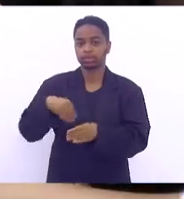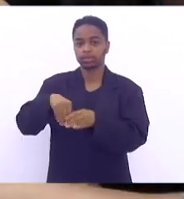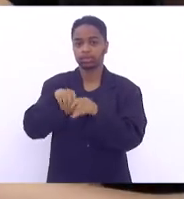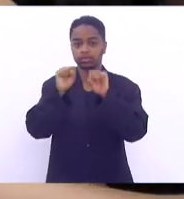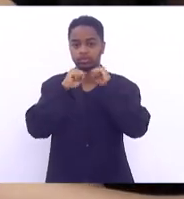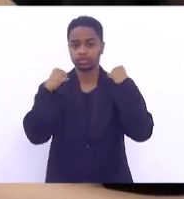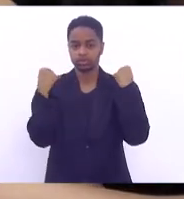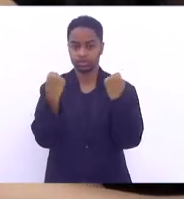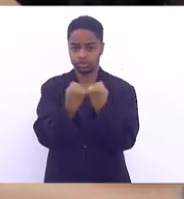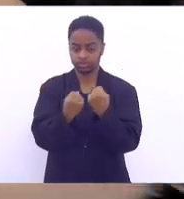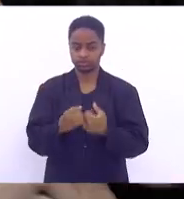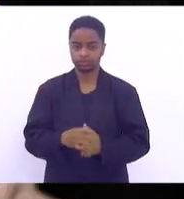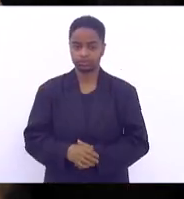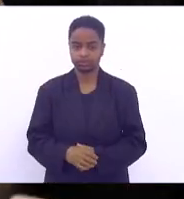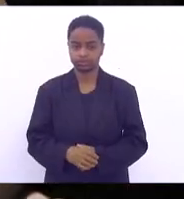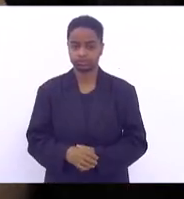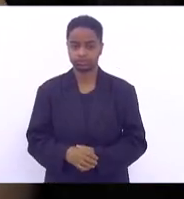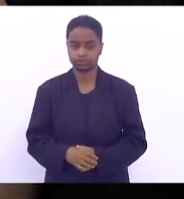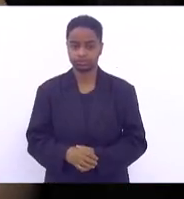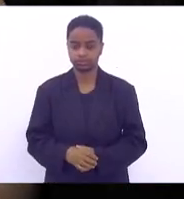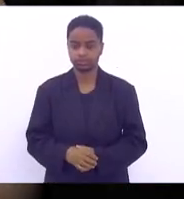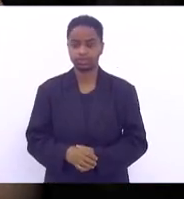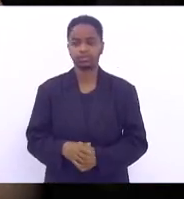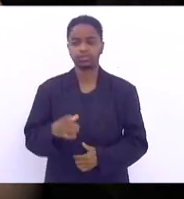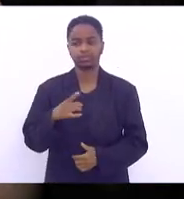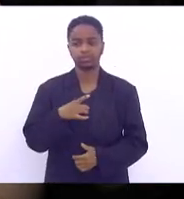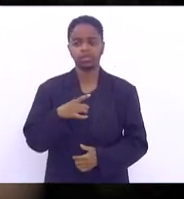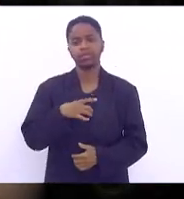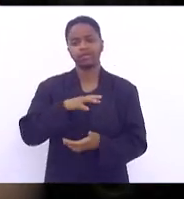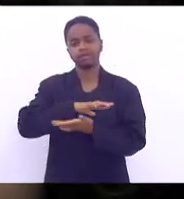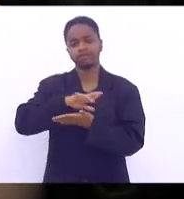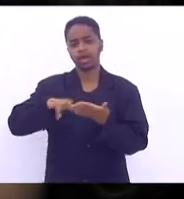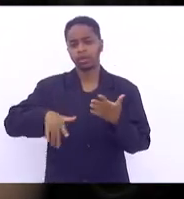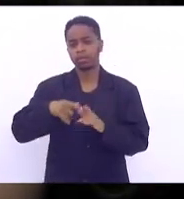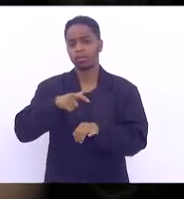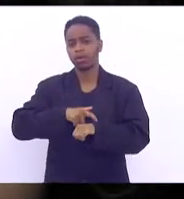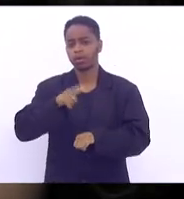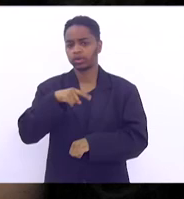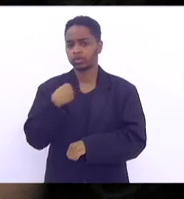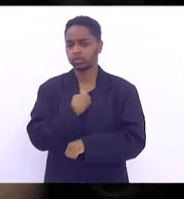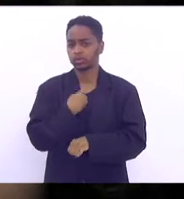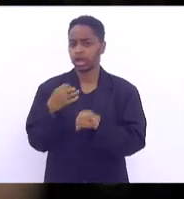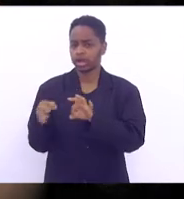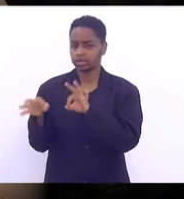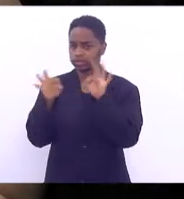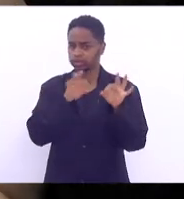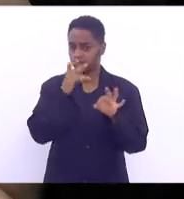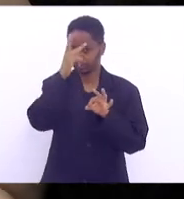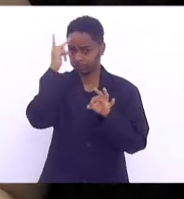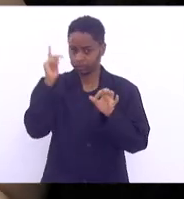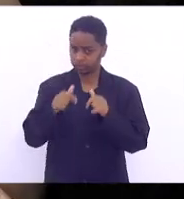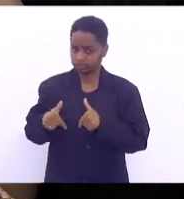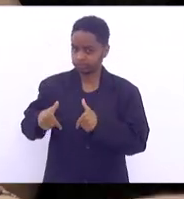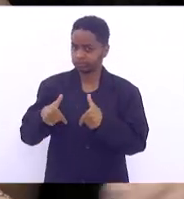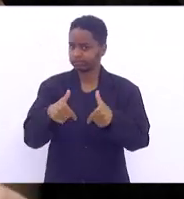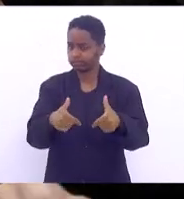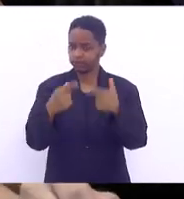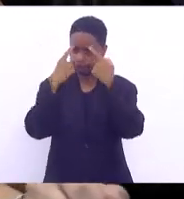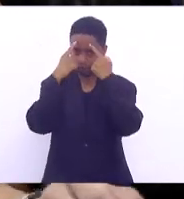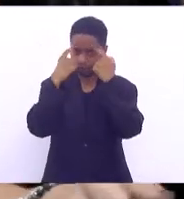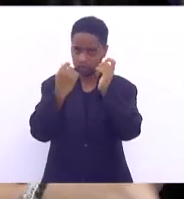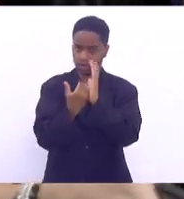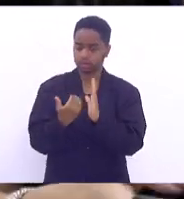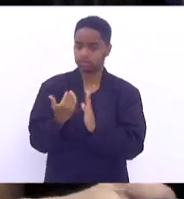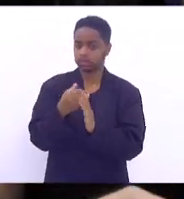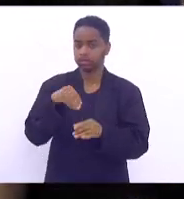estádios. Não foram poucas as vezes em que a gente assistiu gente praticando todo tipo, toda sorte de violência dentro